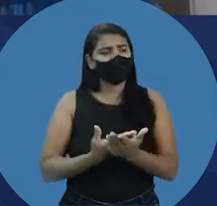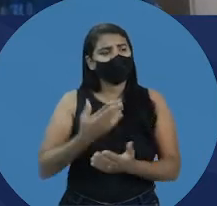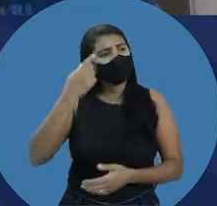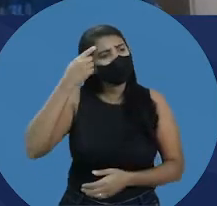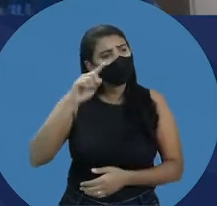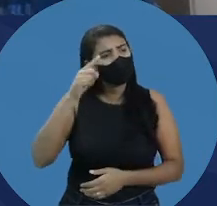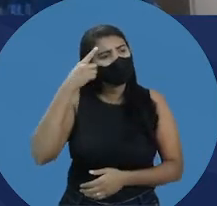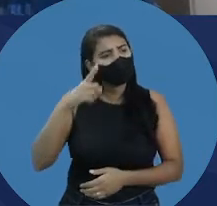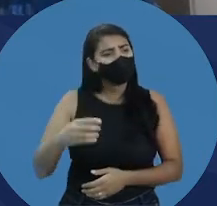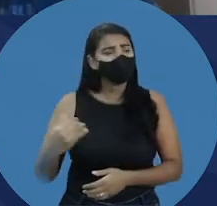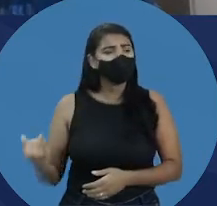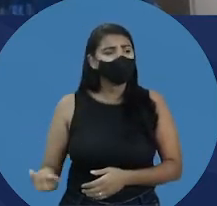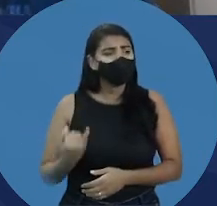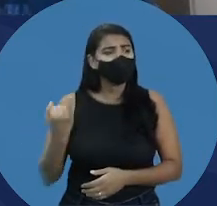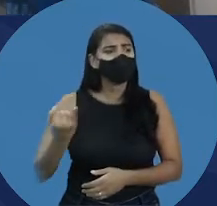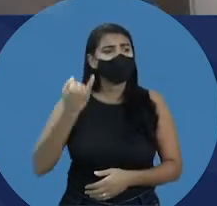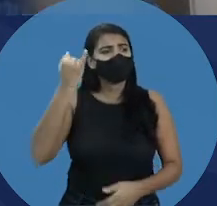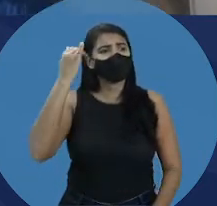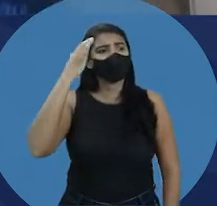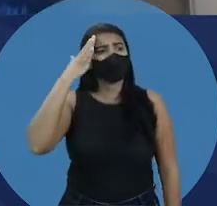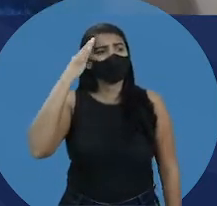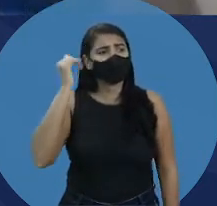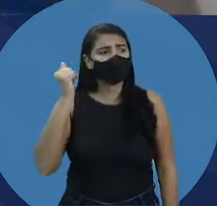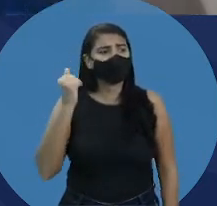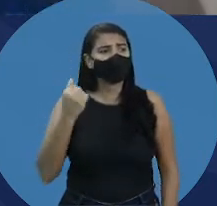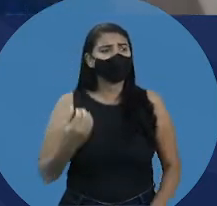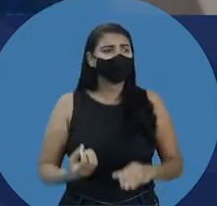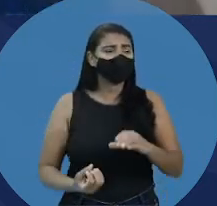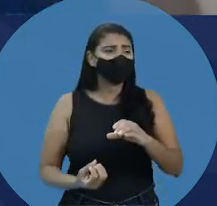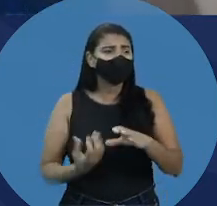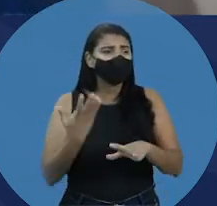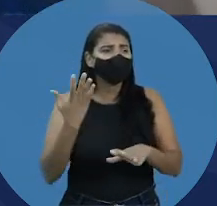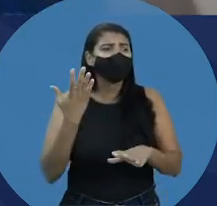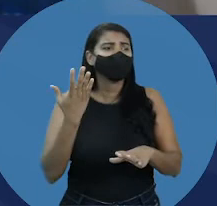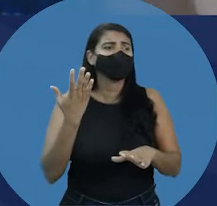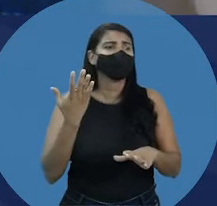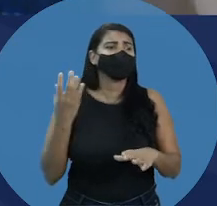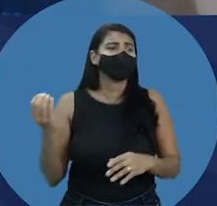muito importante. Quem sabe daí não surgirá